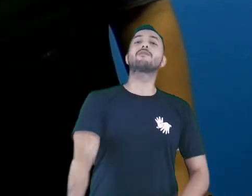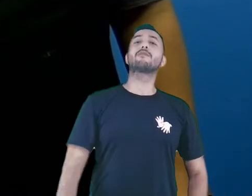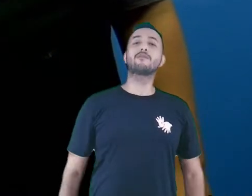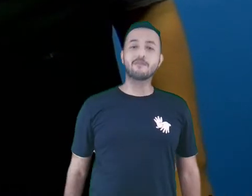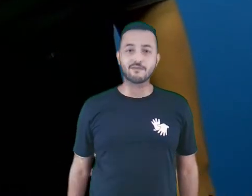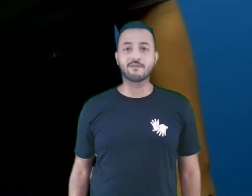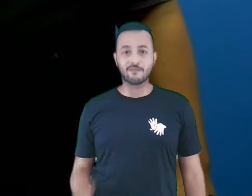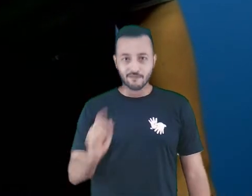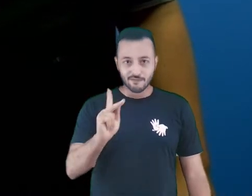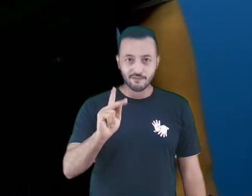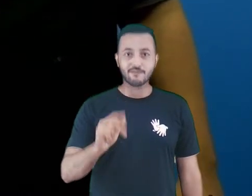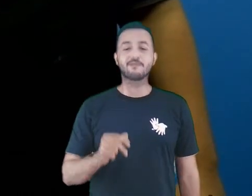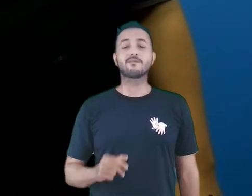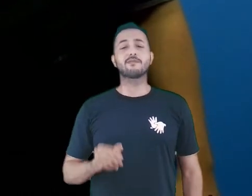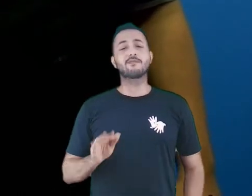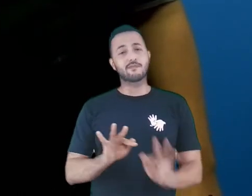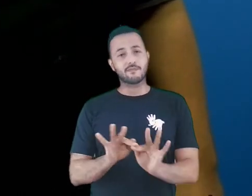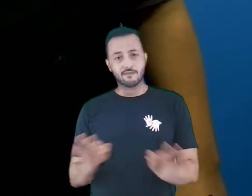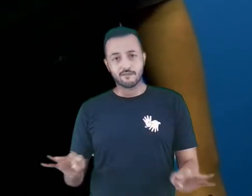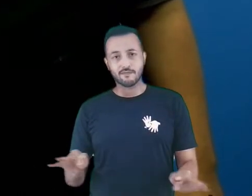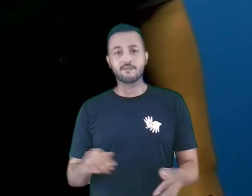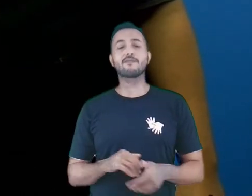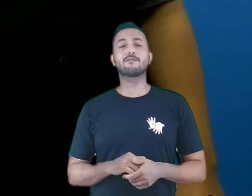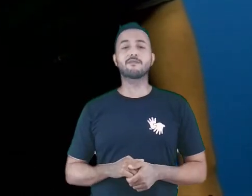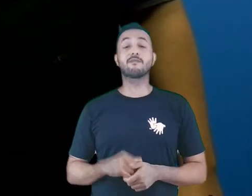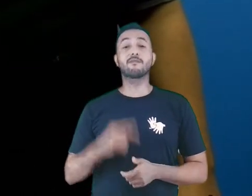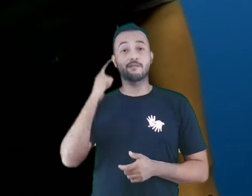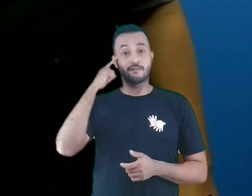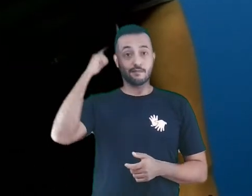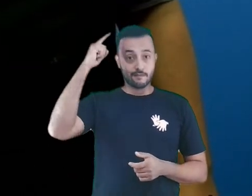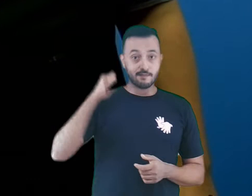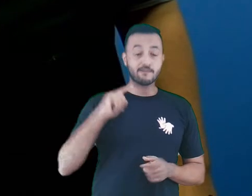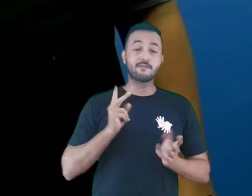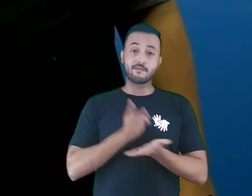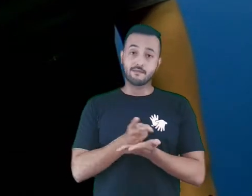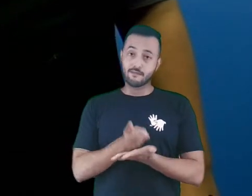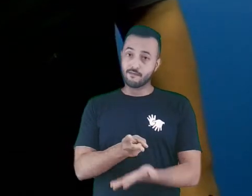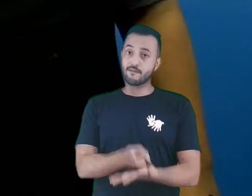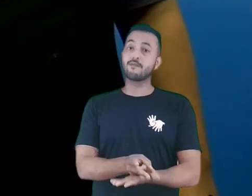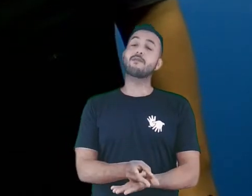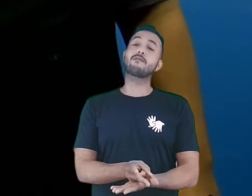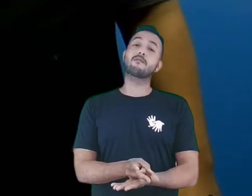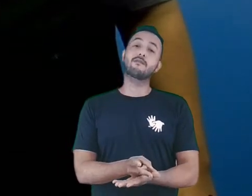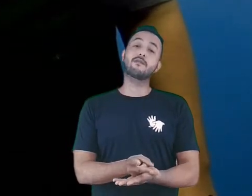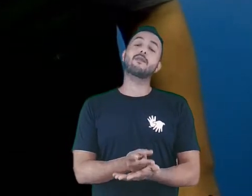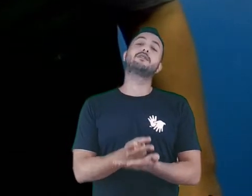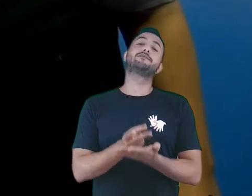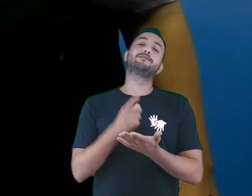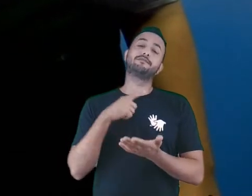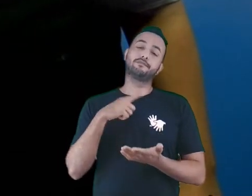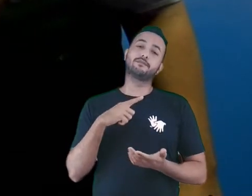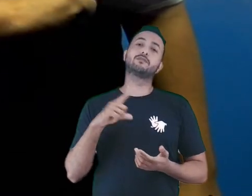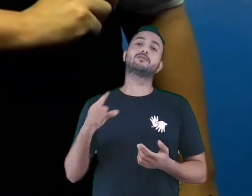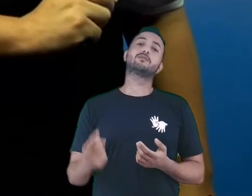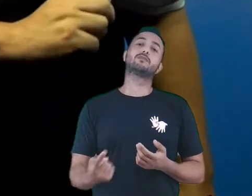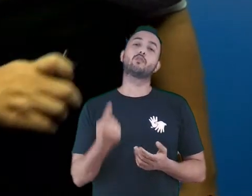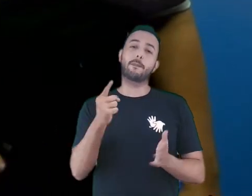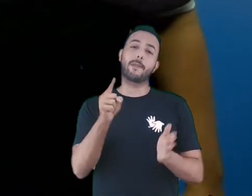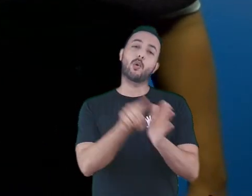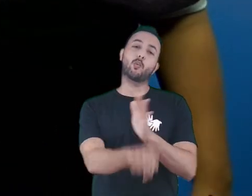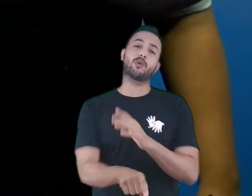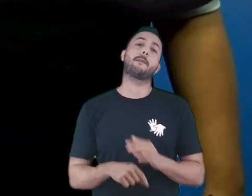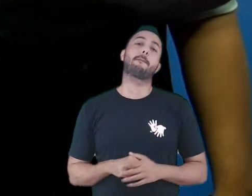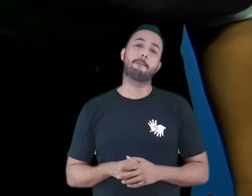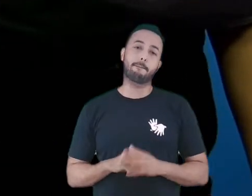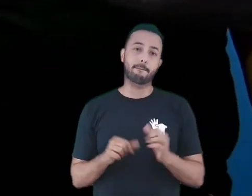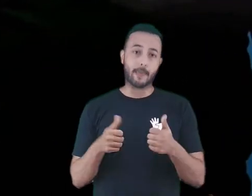interrogativos, ok? Bem simples. E lembre-se, sempre estão em uma pergunta.